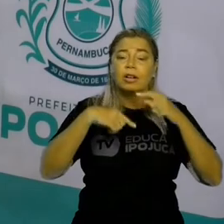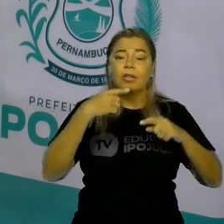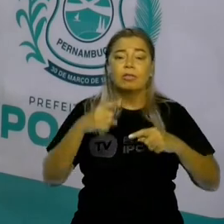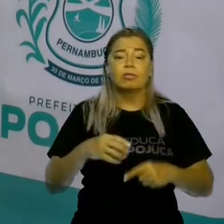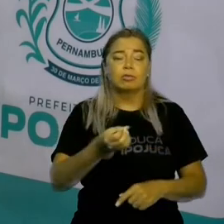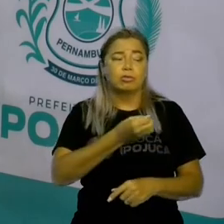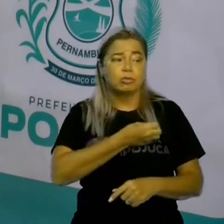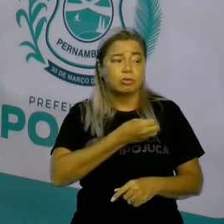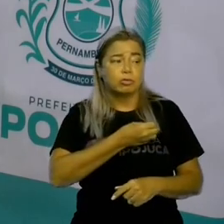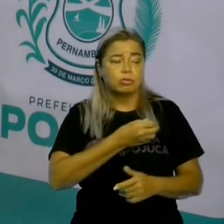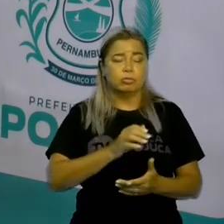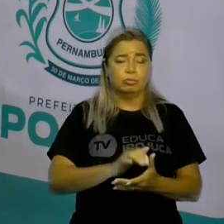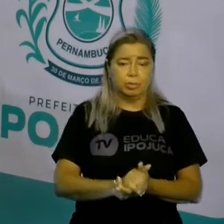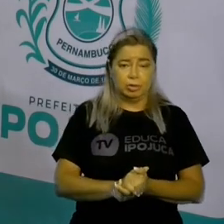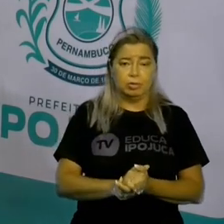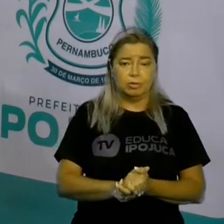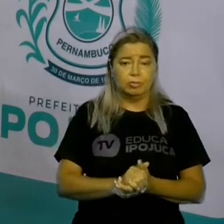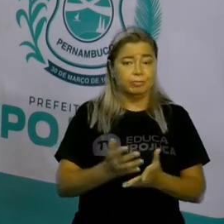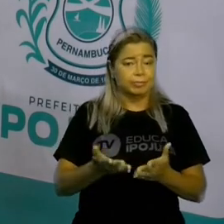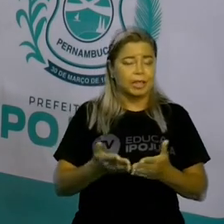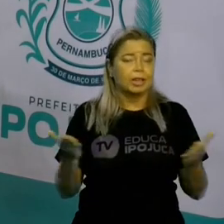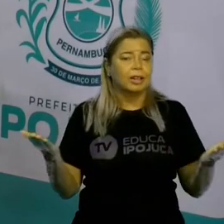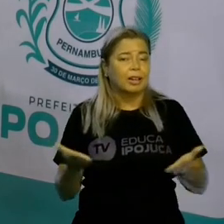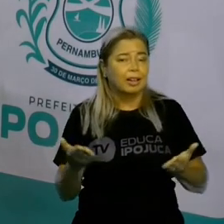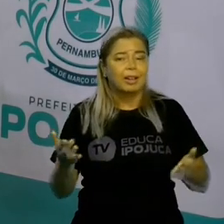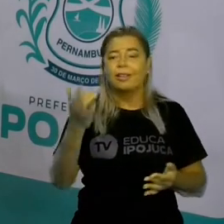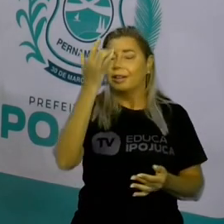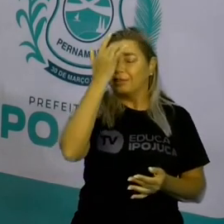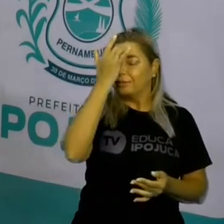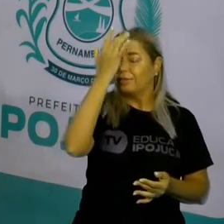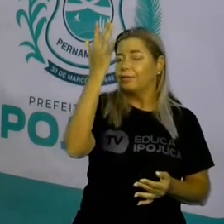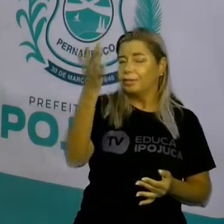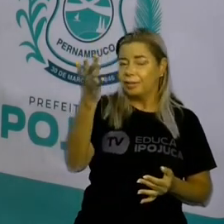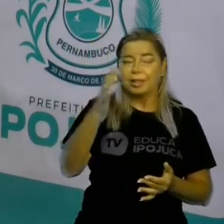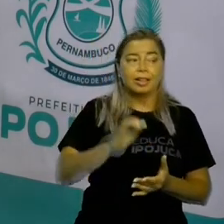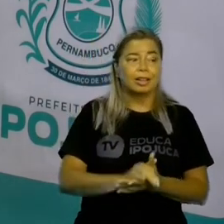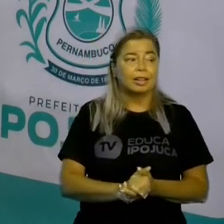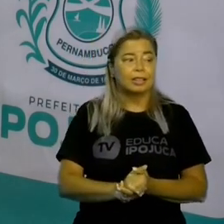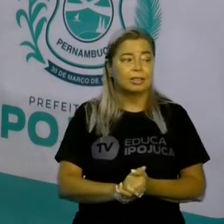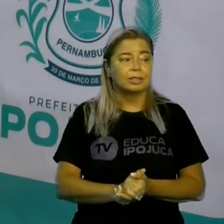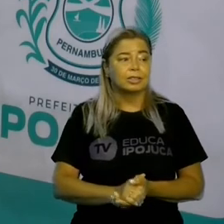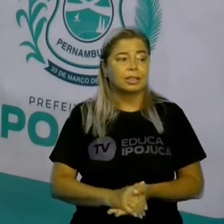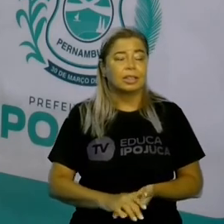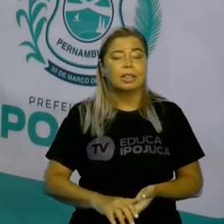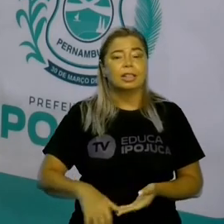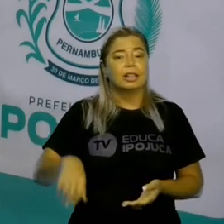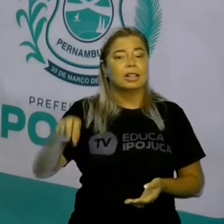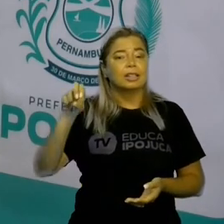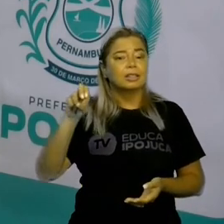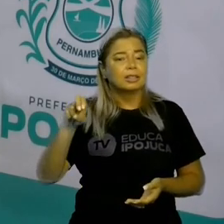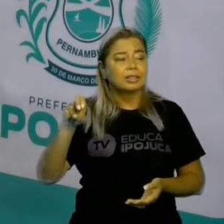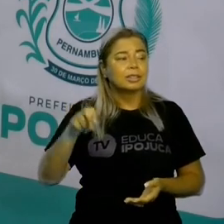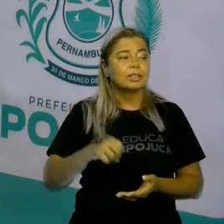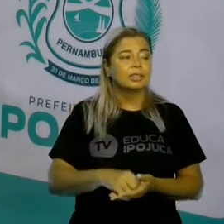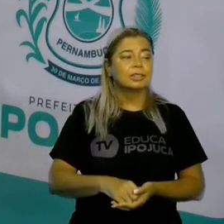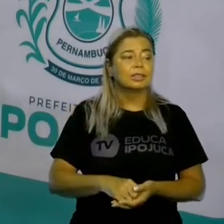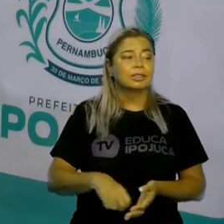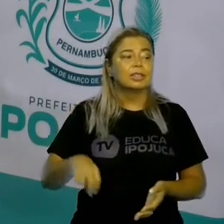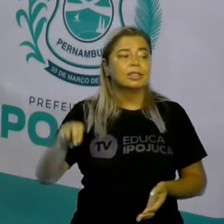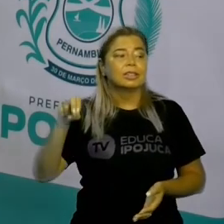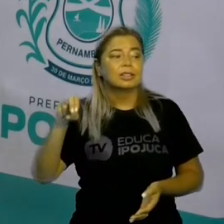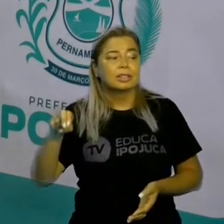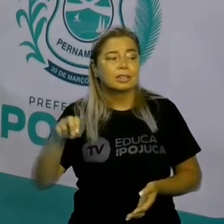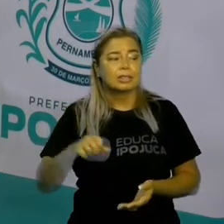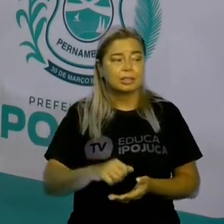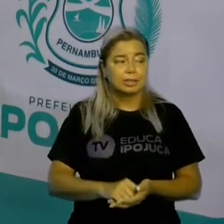isso. E aí, o resultado ficou fácil, né? 5, 9 menos 4 também dá 5, 9 menos 7 dá